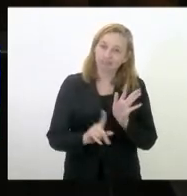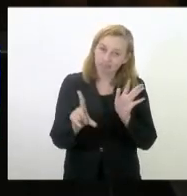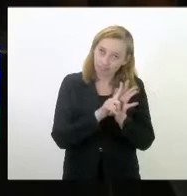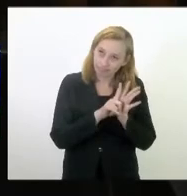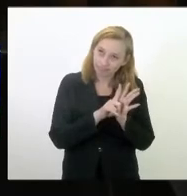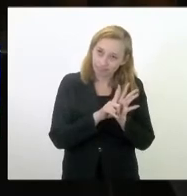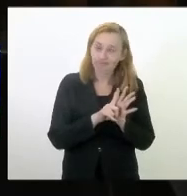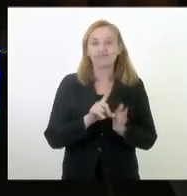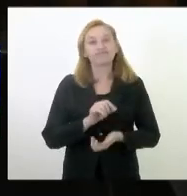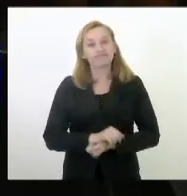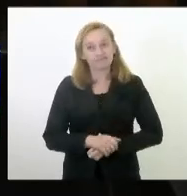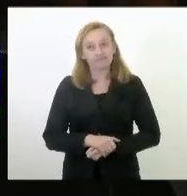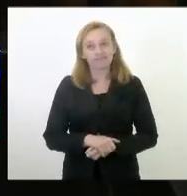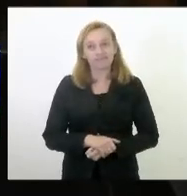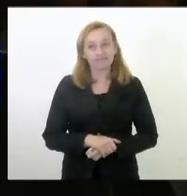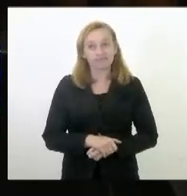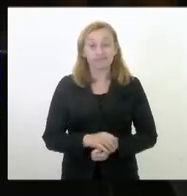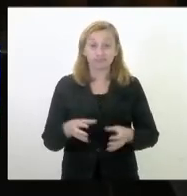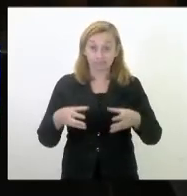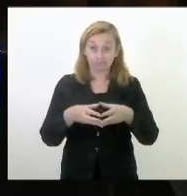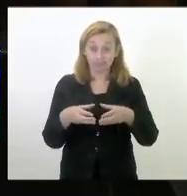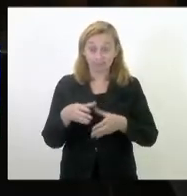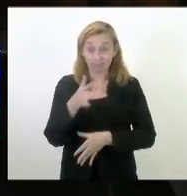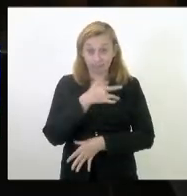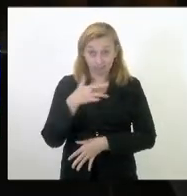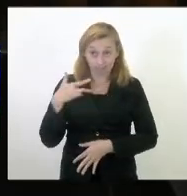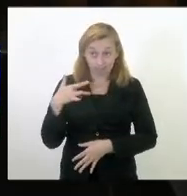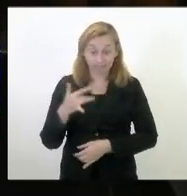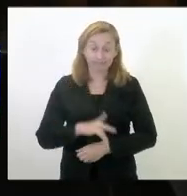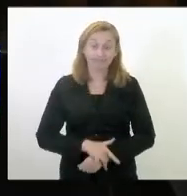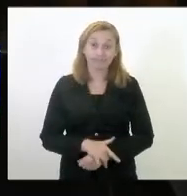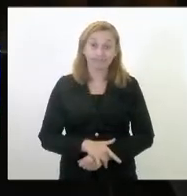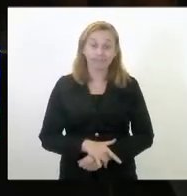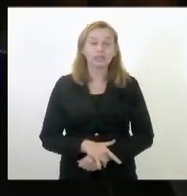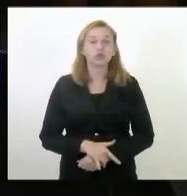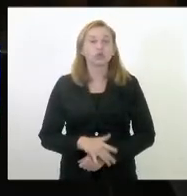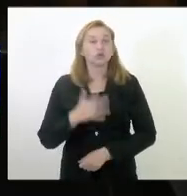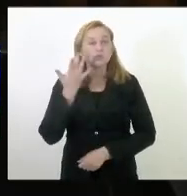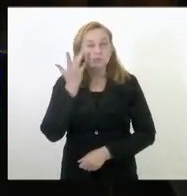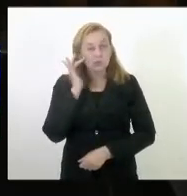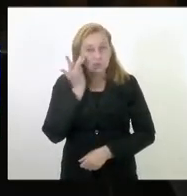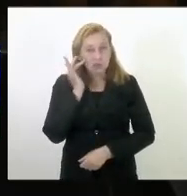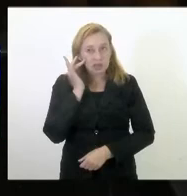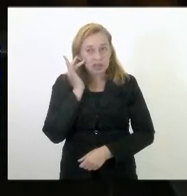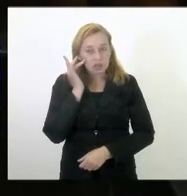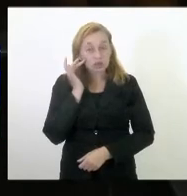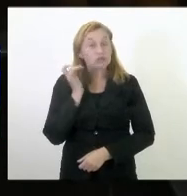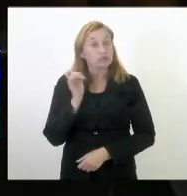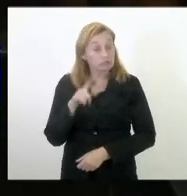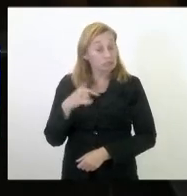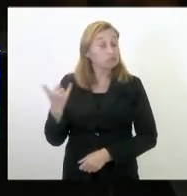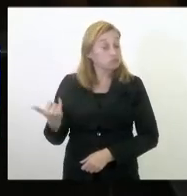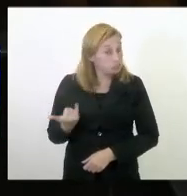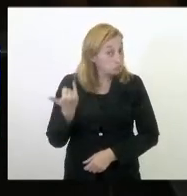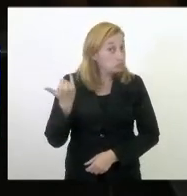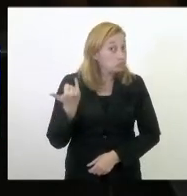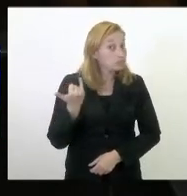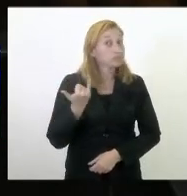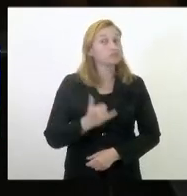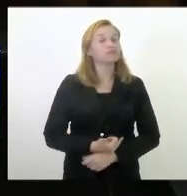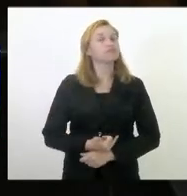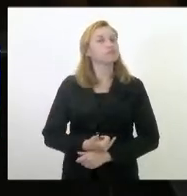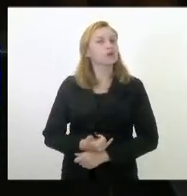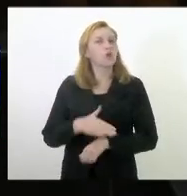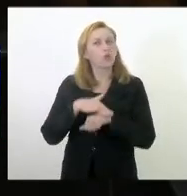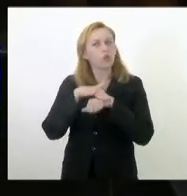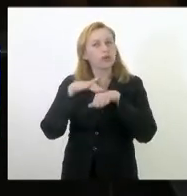está tramitando na Comissão de Saúde, que eu acho que é de extrema relevância. Eu tenho